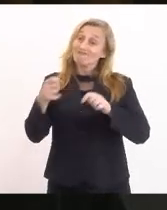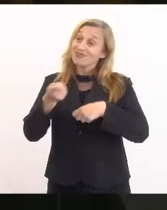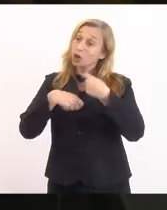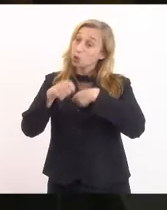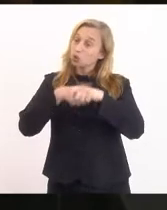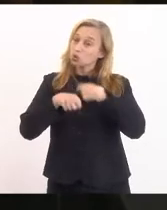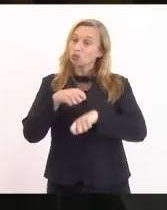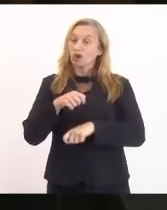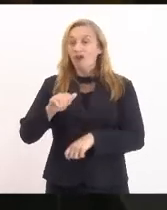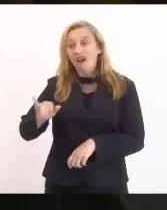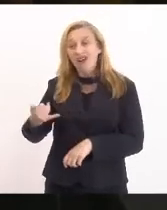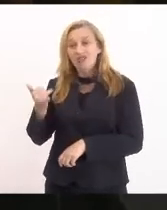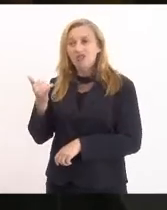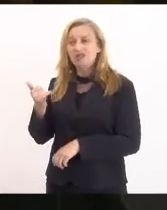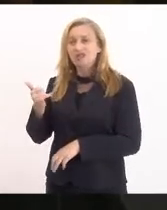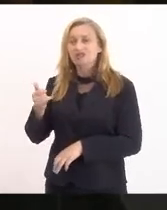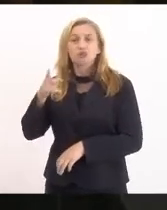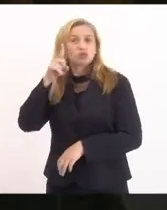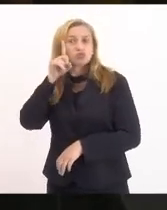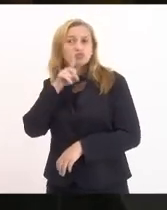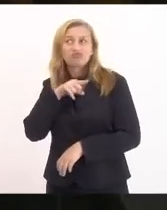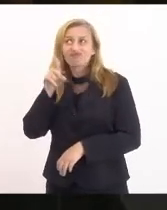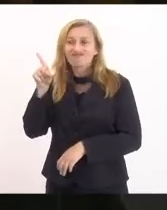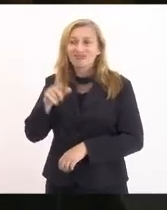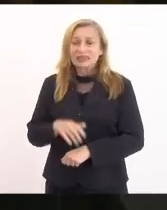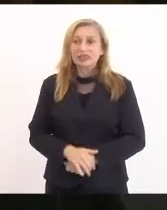A inflação nos Estados Unidos,